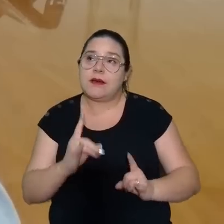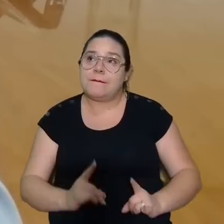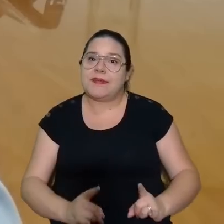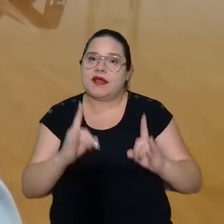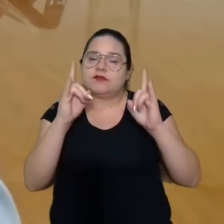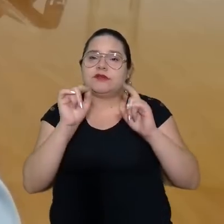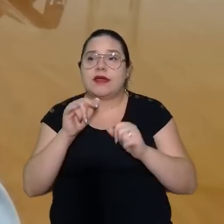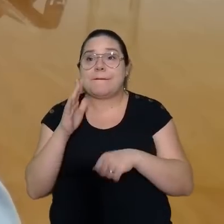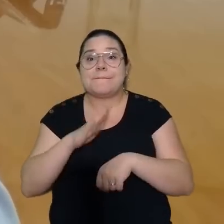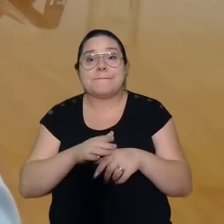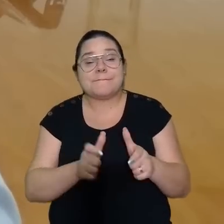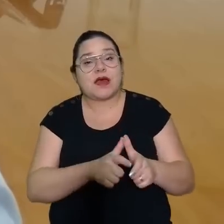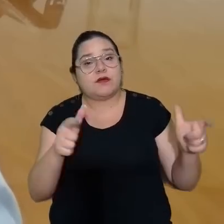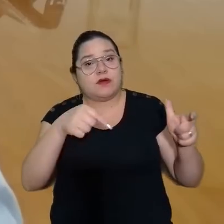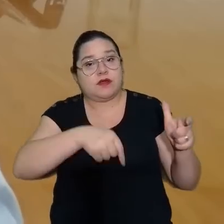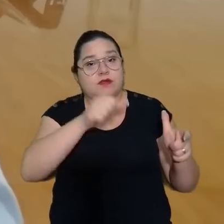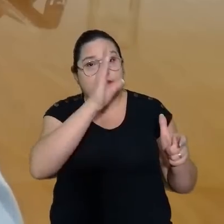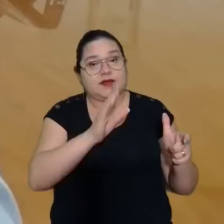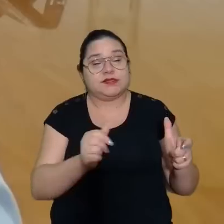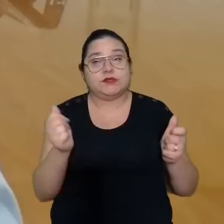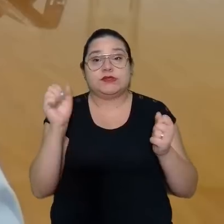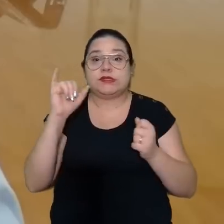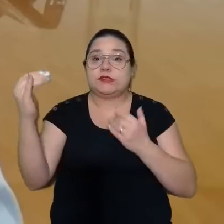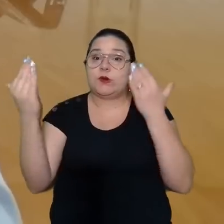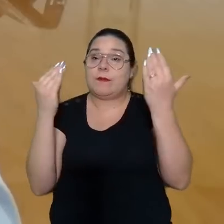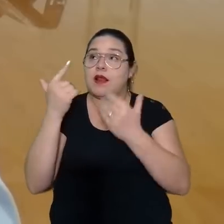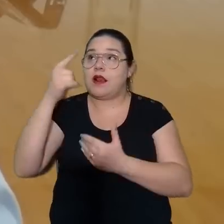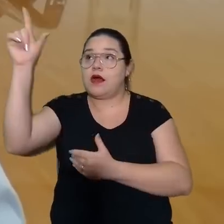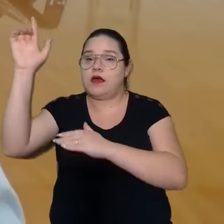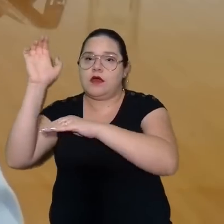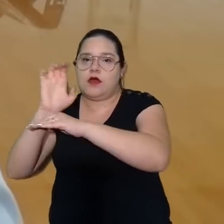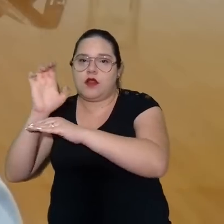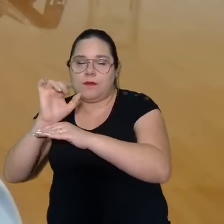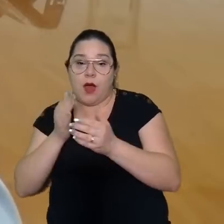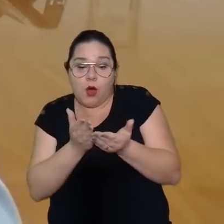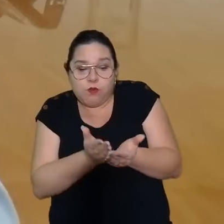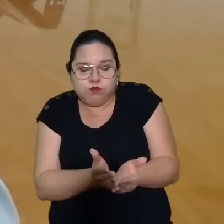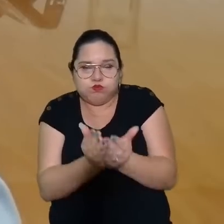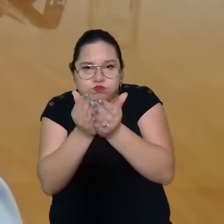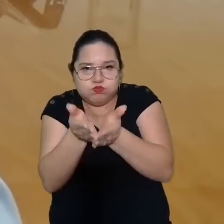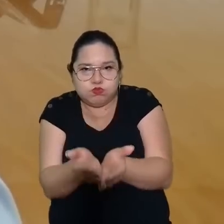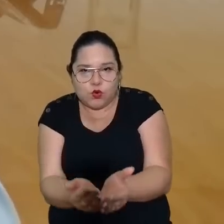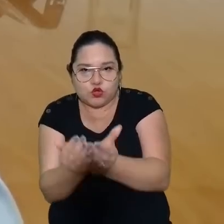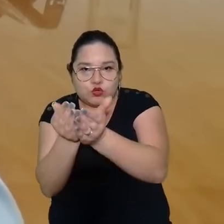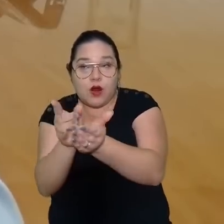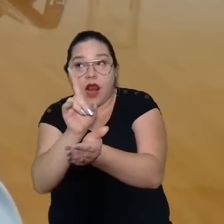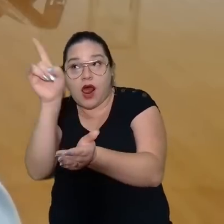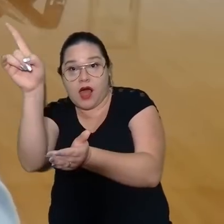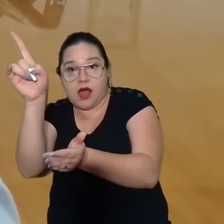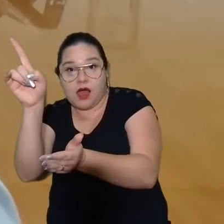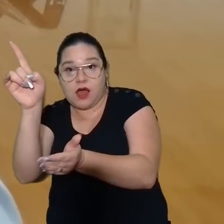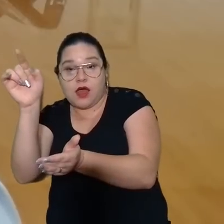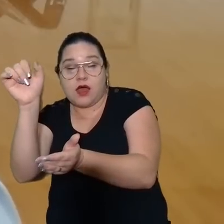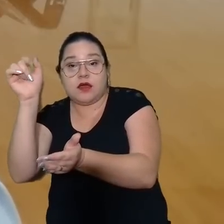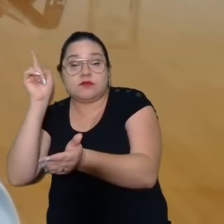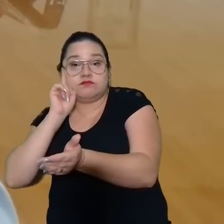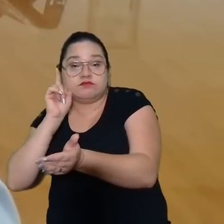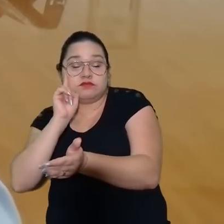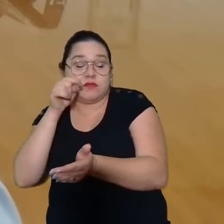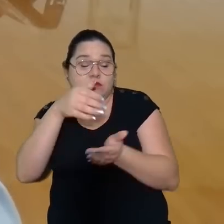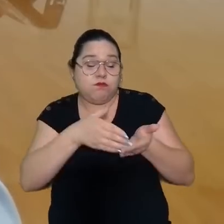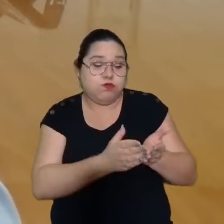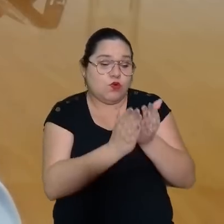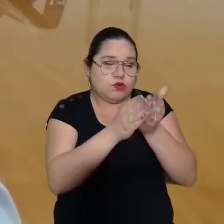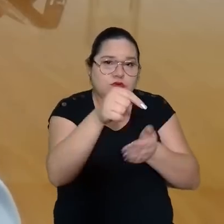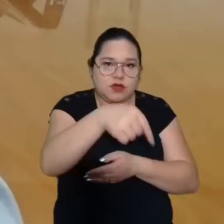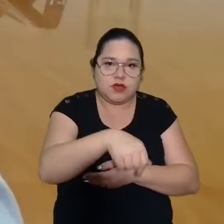na Europa. Você pegar uma instalação portuária na Europa, uma instalação portuária que nós temos igual no Porto de Paranaguá, as exigências que se